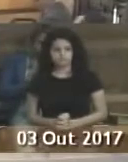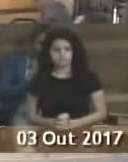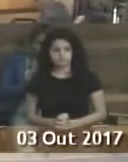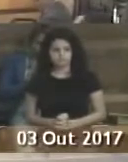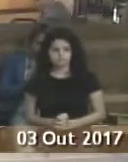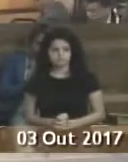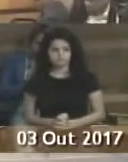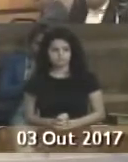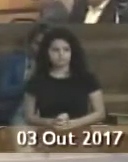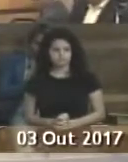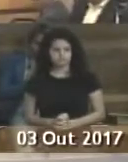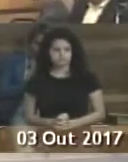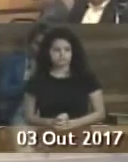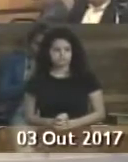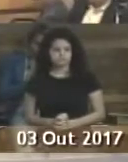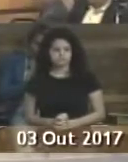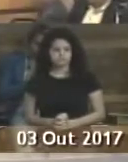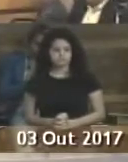Tá bom.